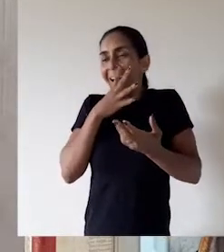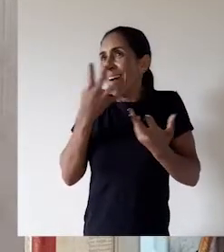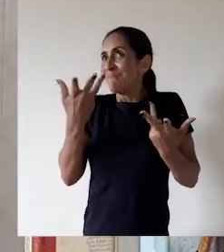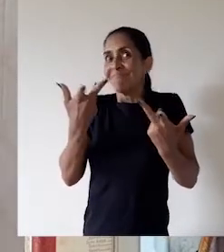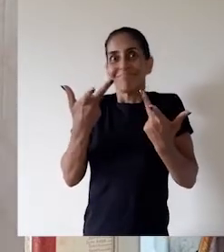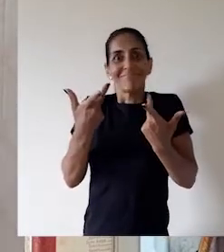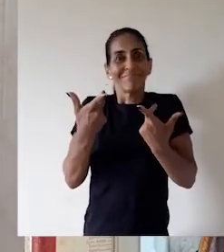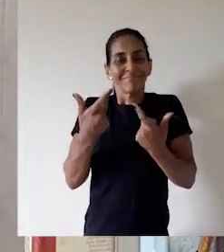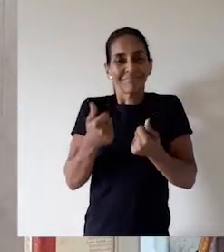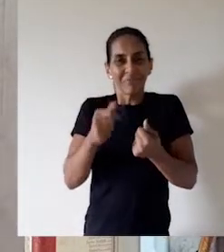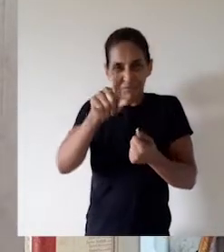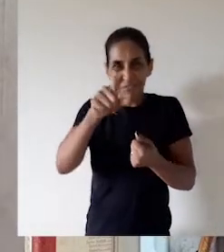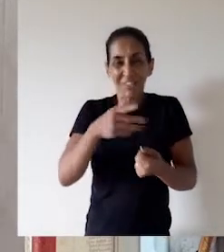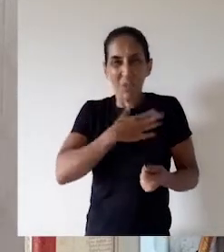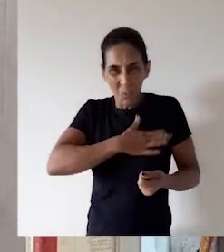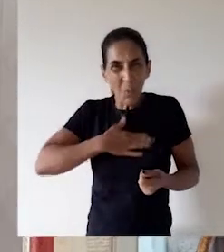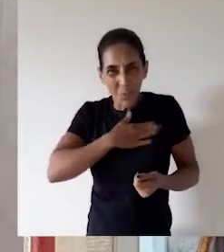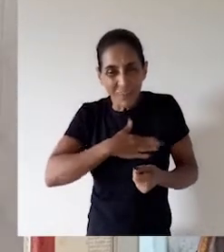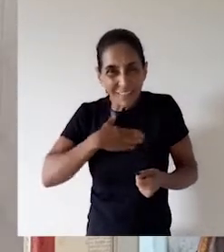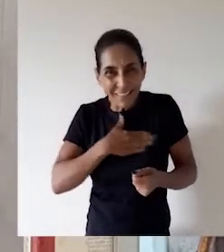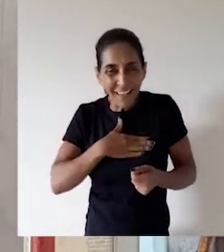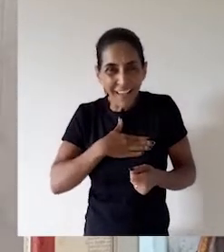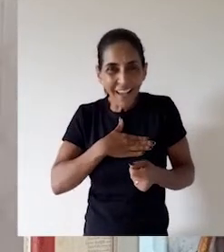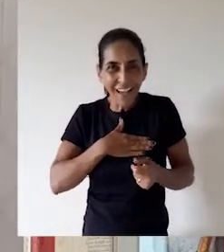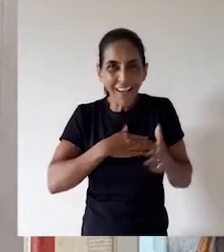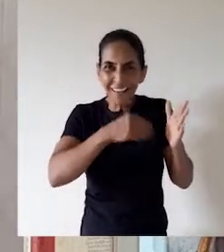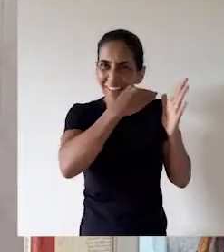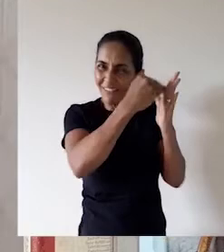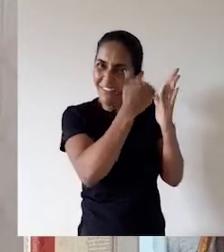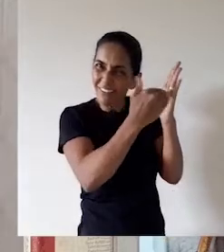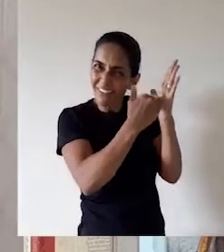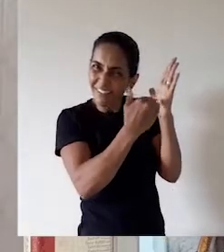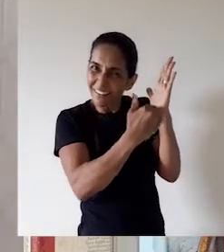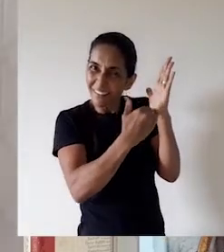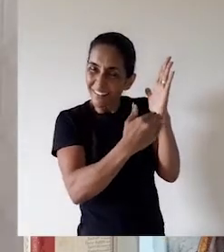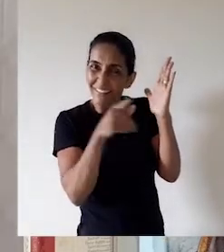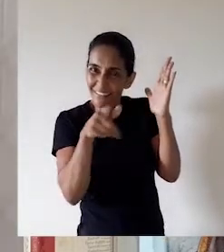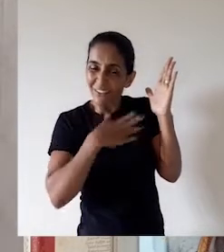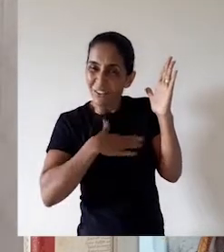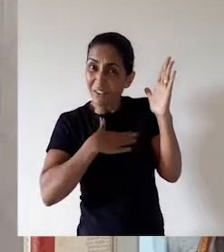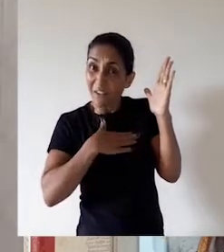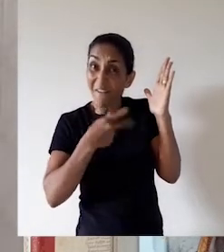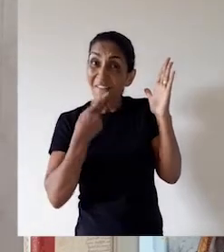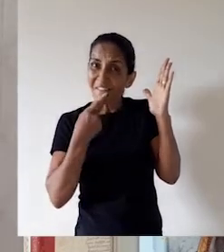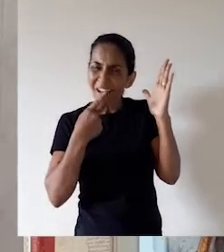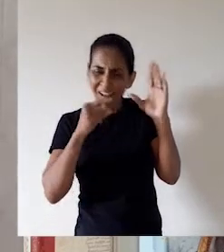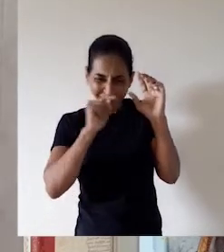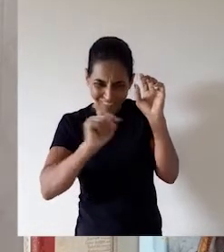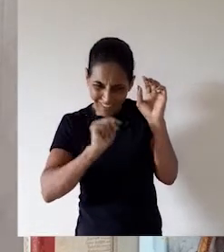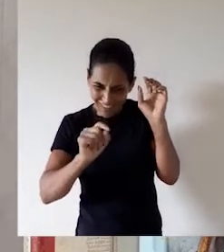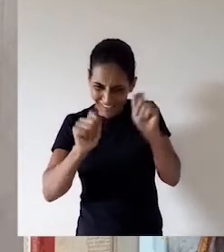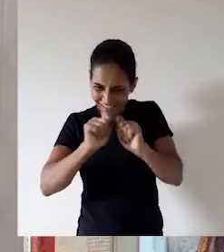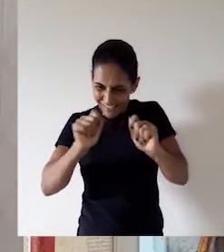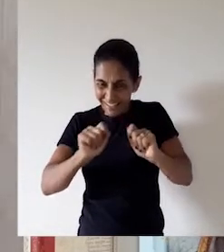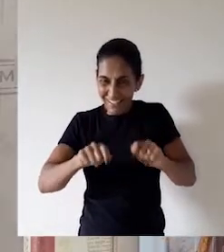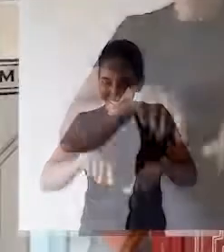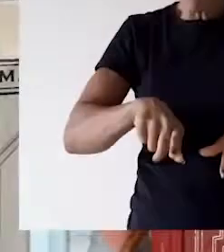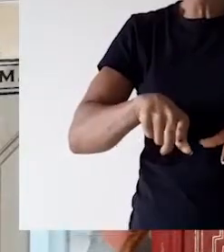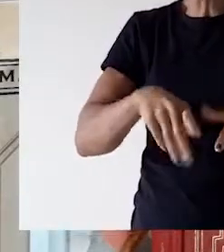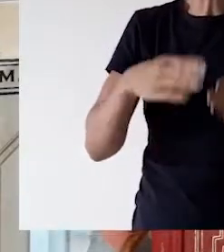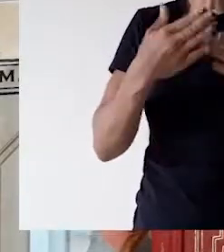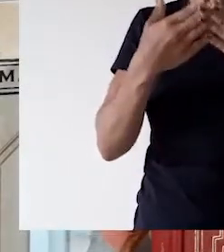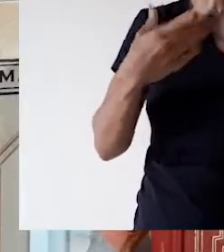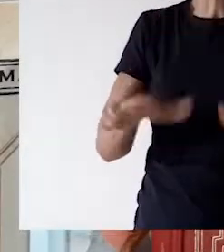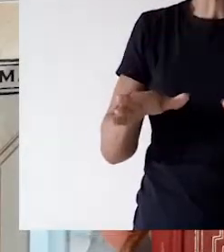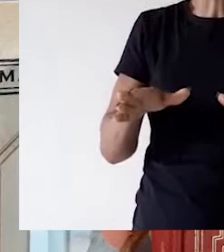essa mulher. Vocês acrescentariam mais alguém? Gostaram da lista? O que vocês acharam dessas mulheres? Conta pra nós aí nos comentários.